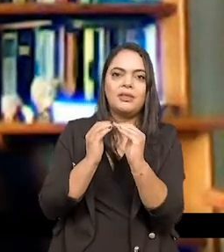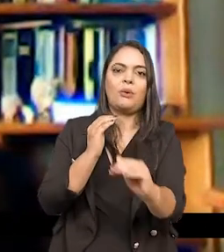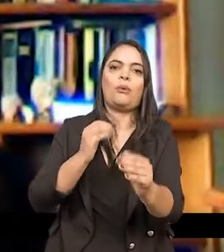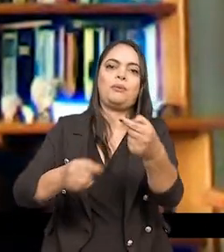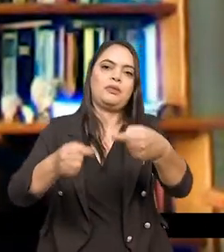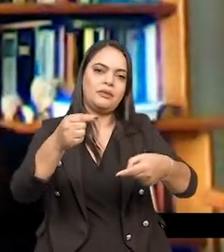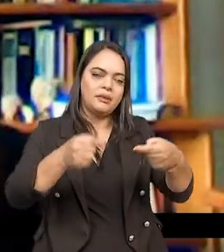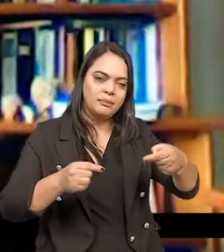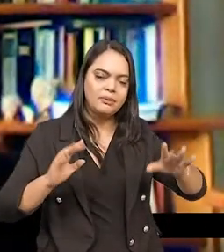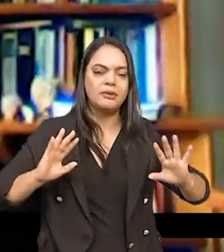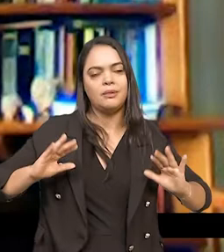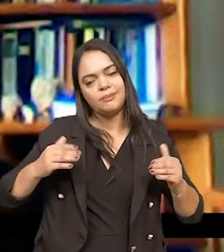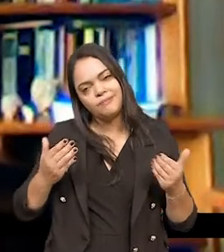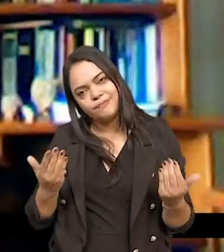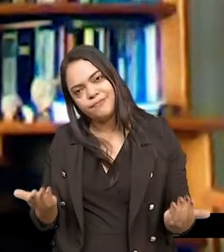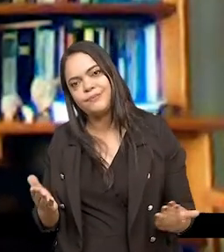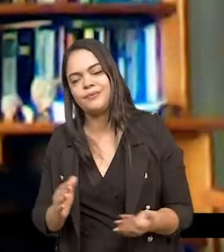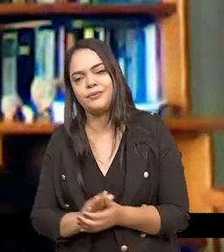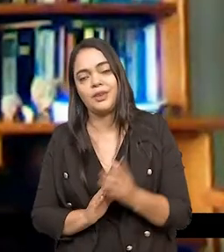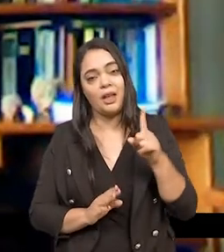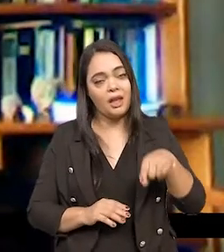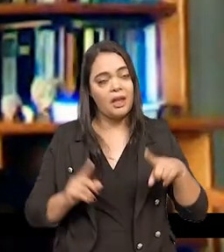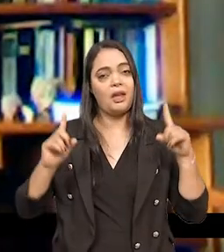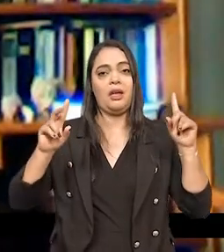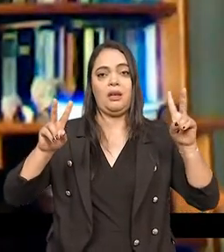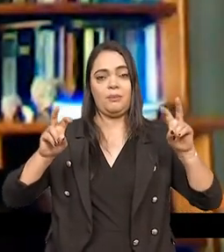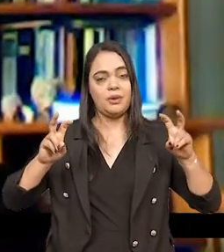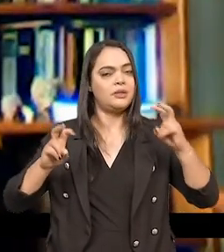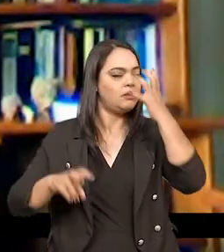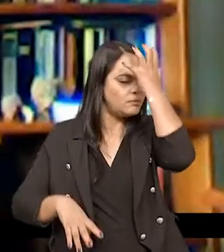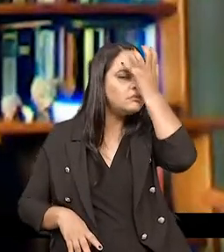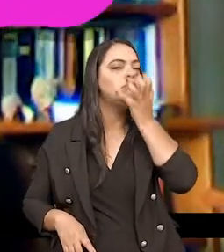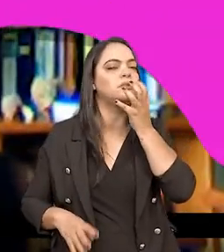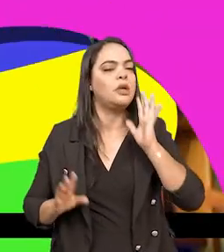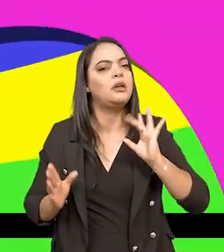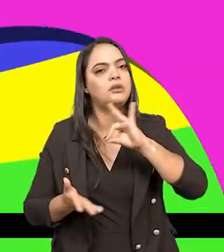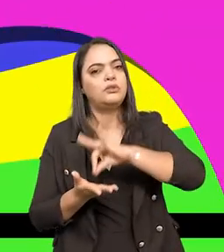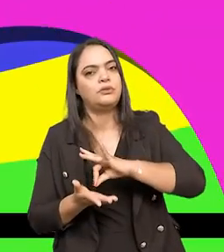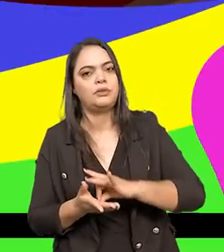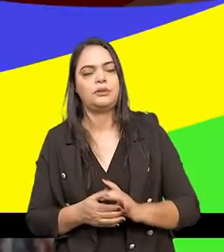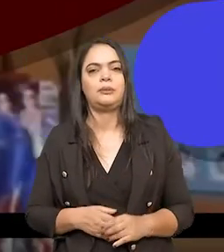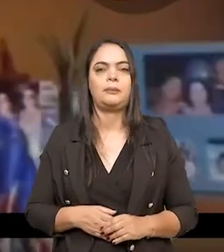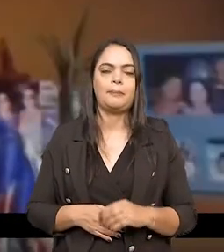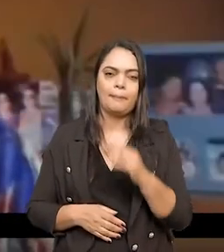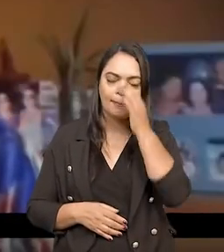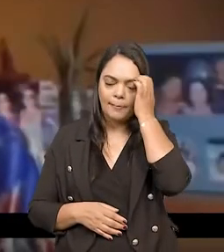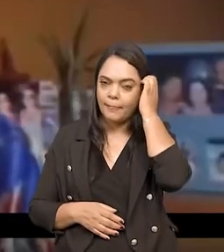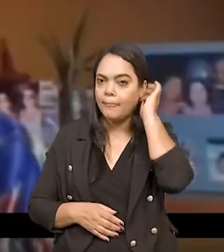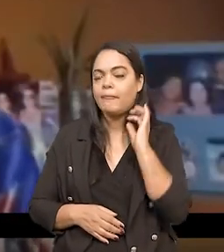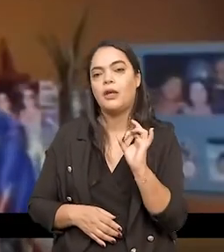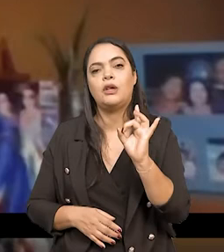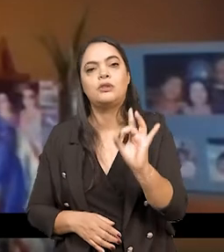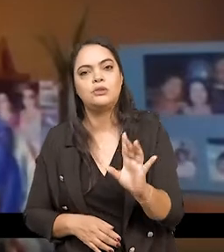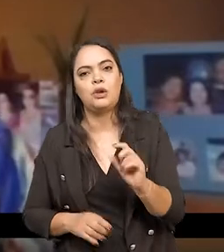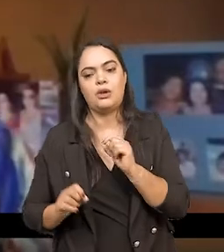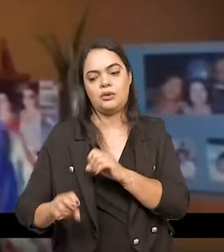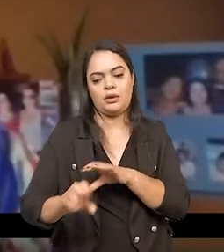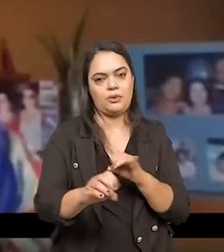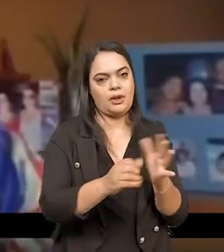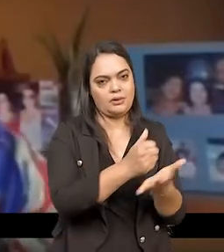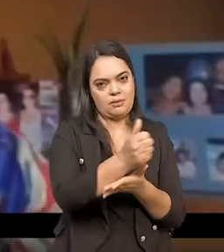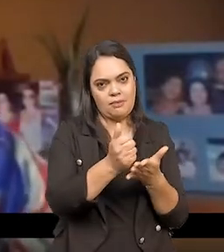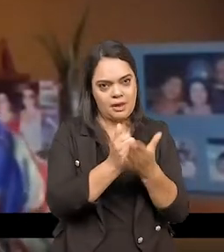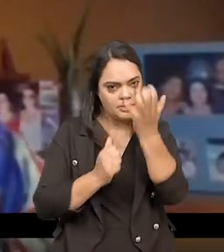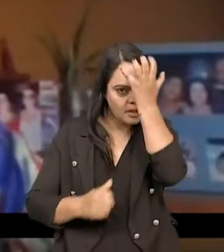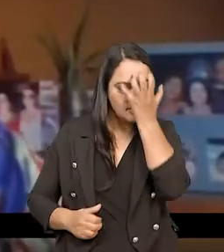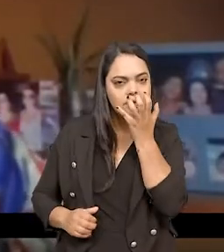Tá? Então, essa é uma questão super séria. É uma questão séria. Não só na educação básica é